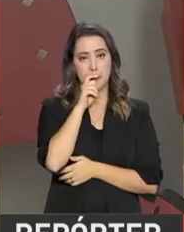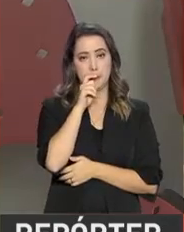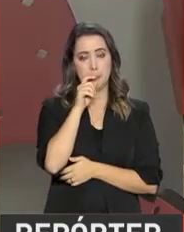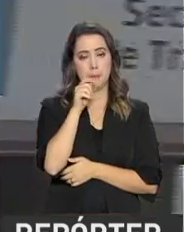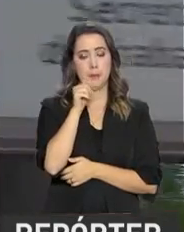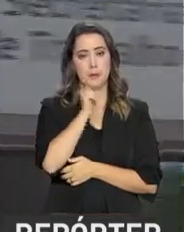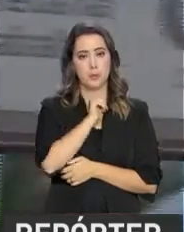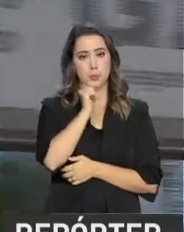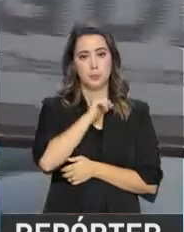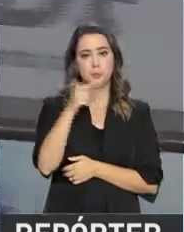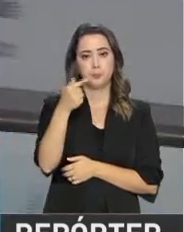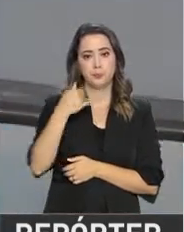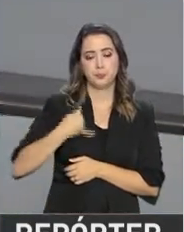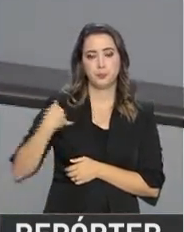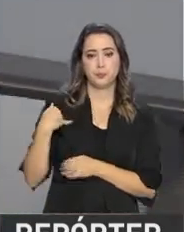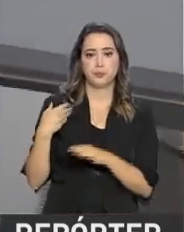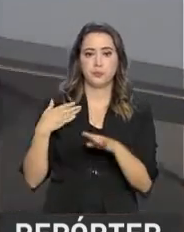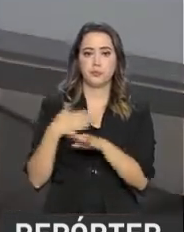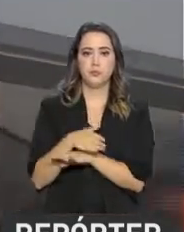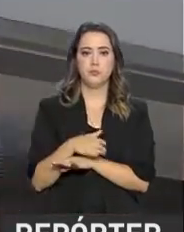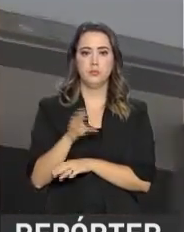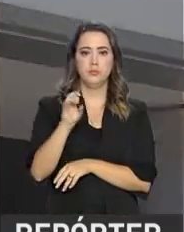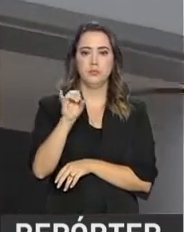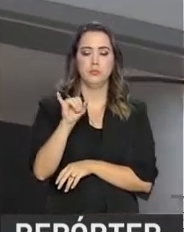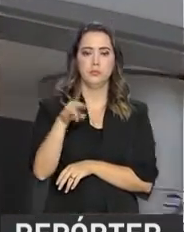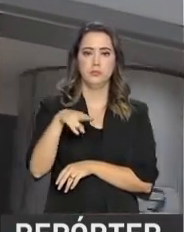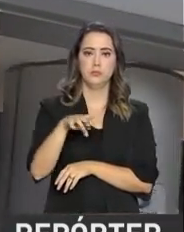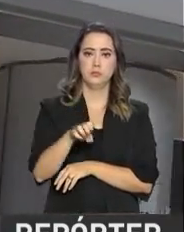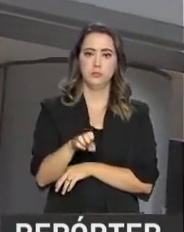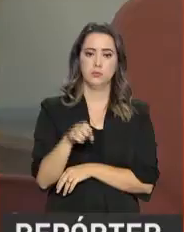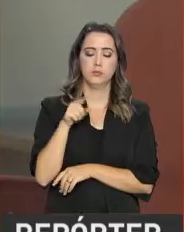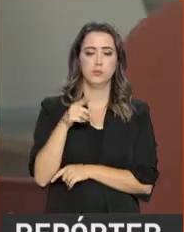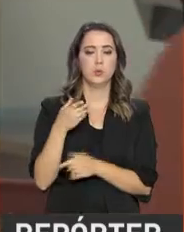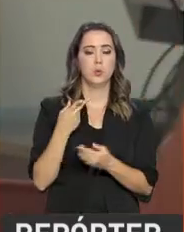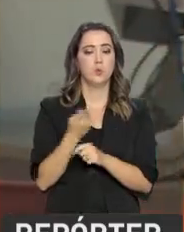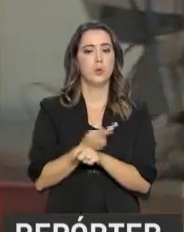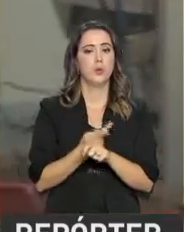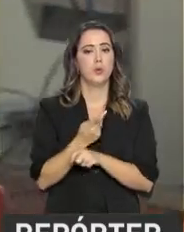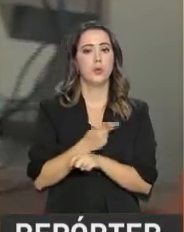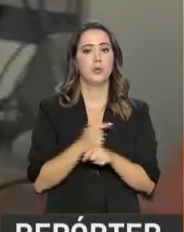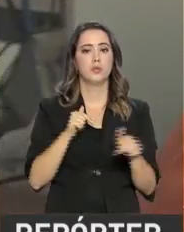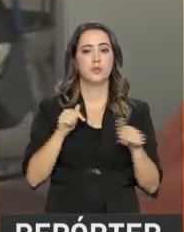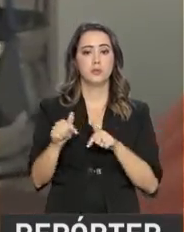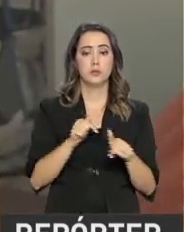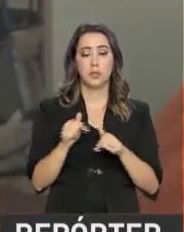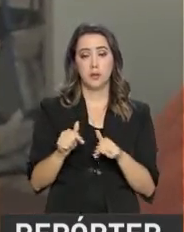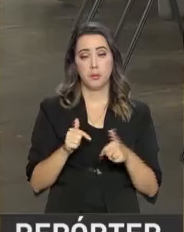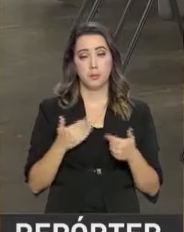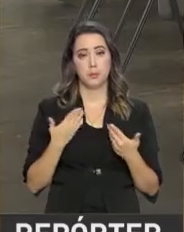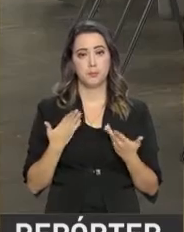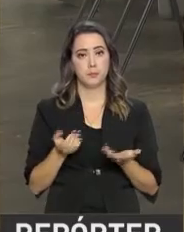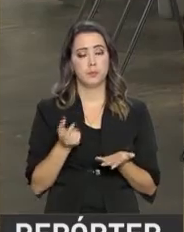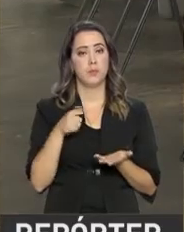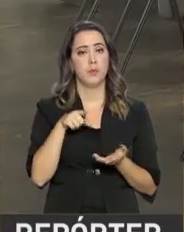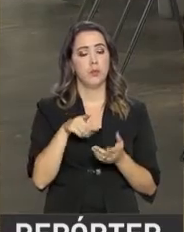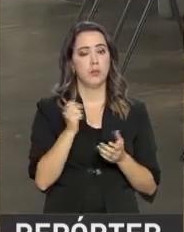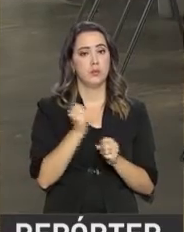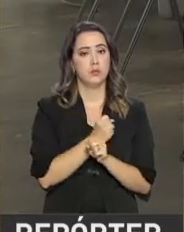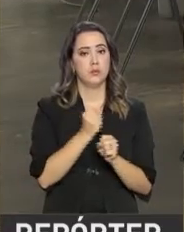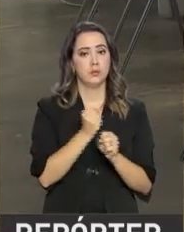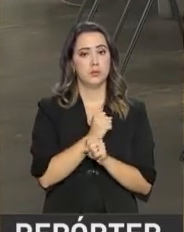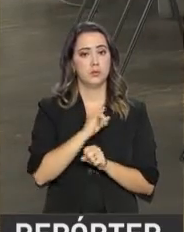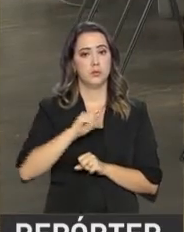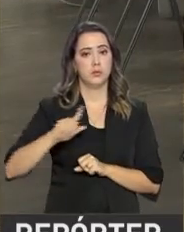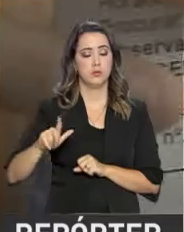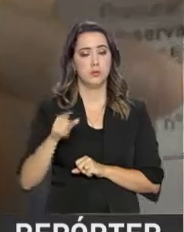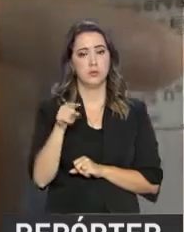anos foi ao sistema nacional de emprego o sine atrás de uma oportunidade no mercado de trabalho na área de construção civil